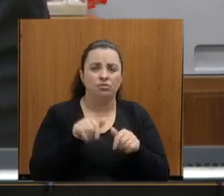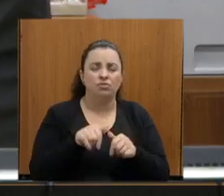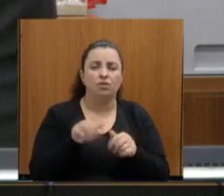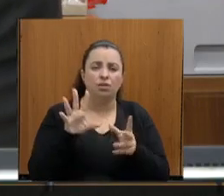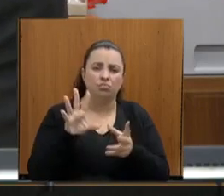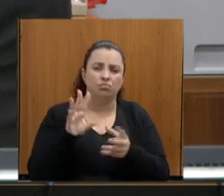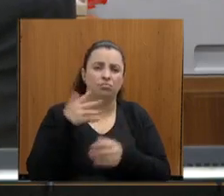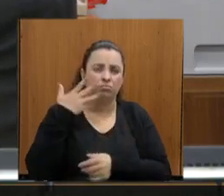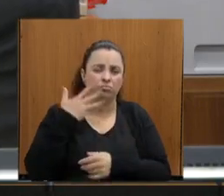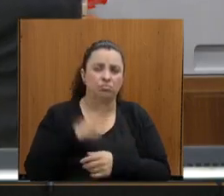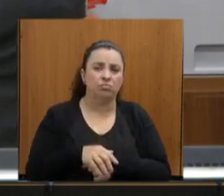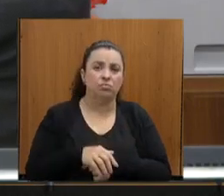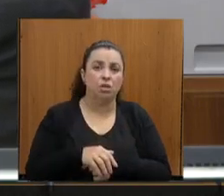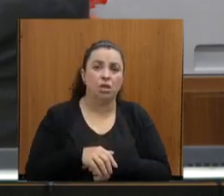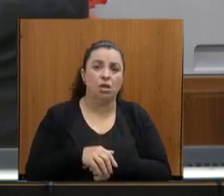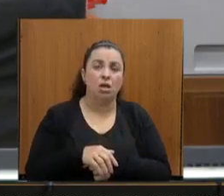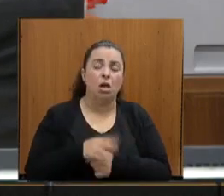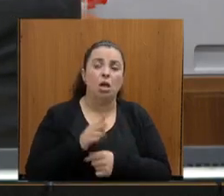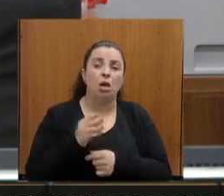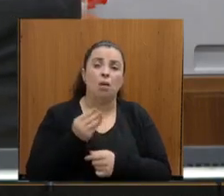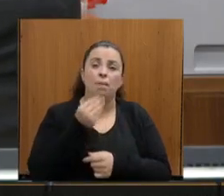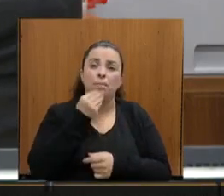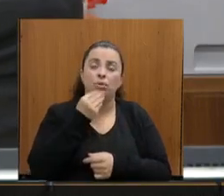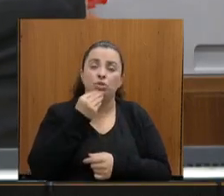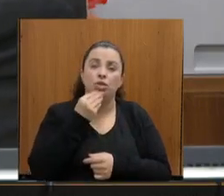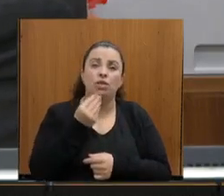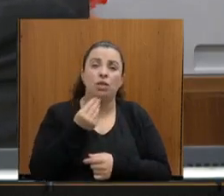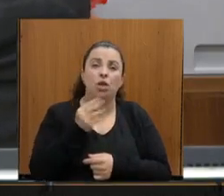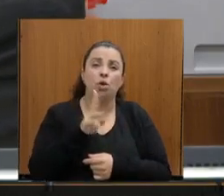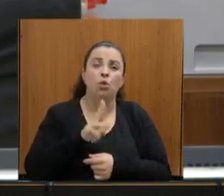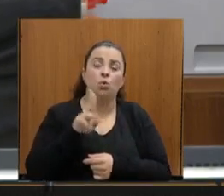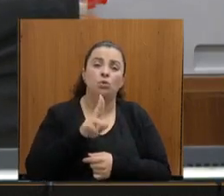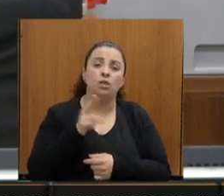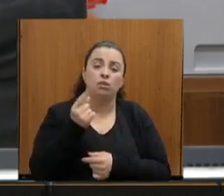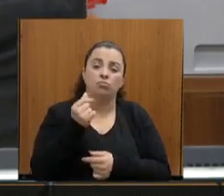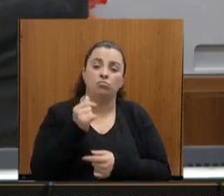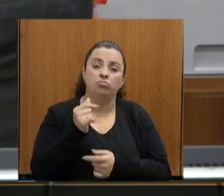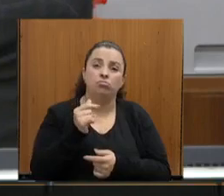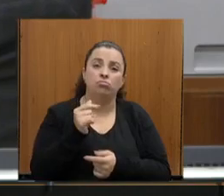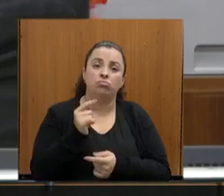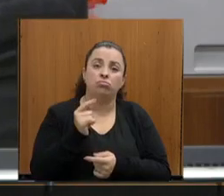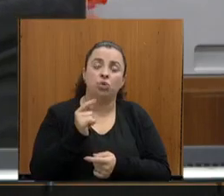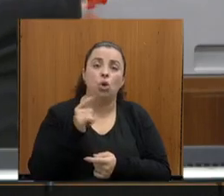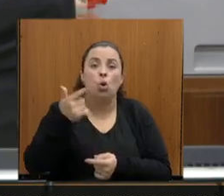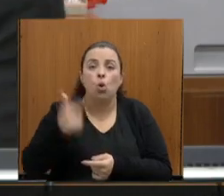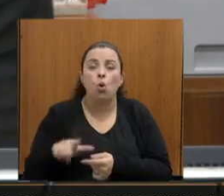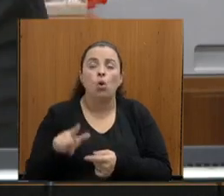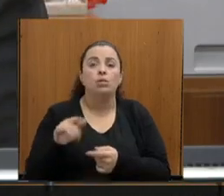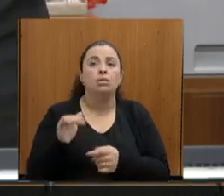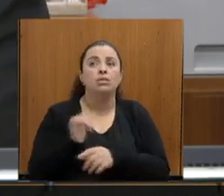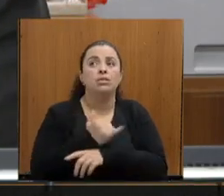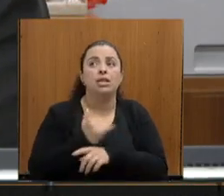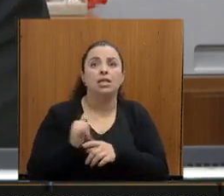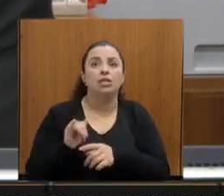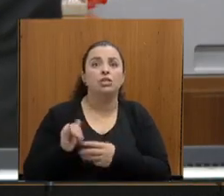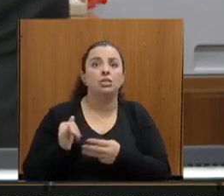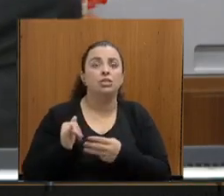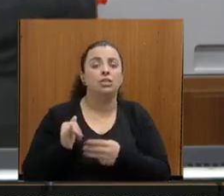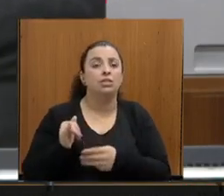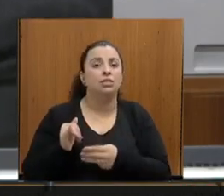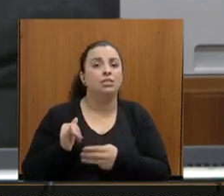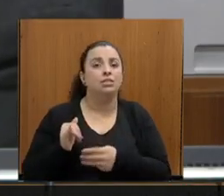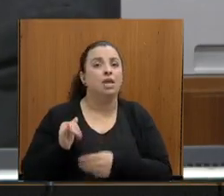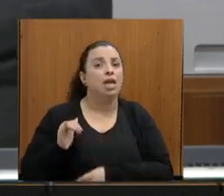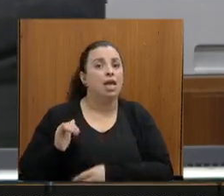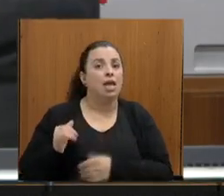poderia ter sido aplicado na em outras formas de energia Nascimento há muito mais tempo